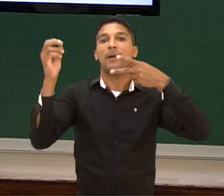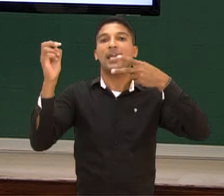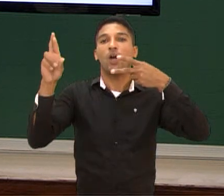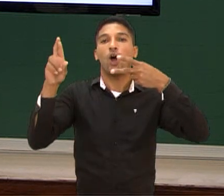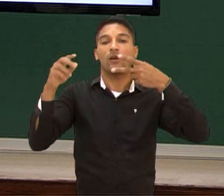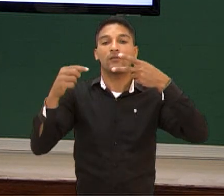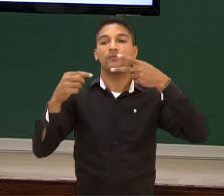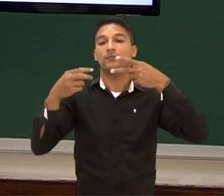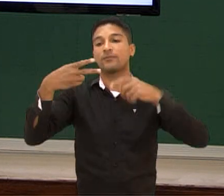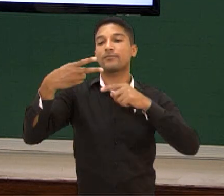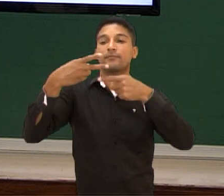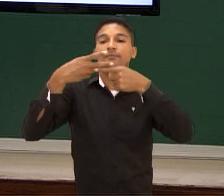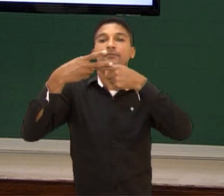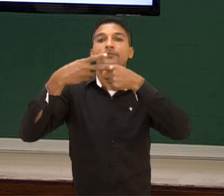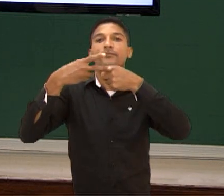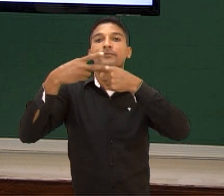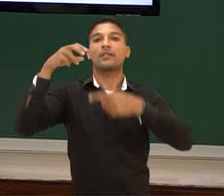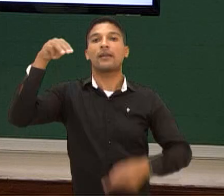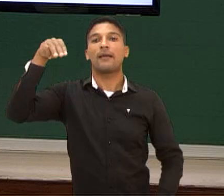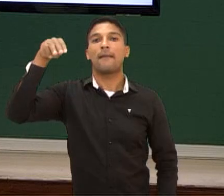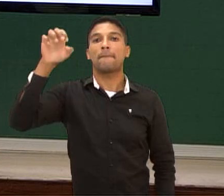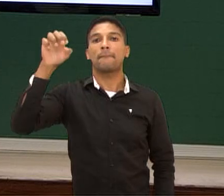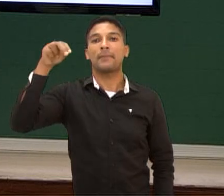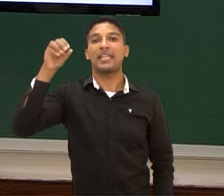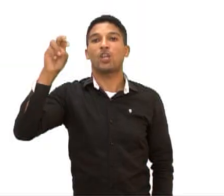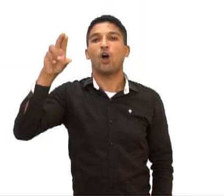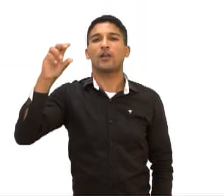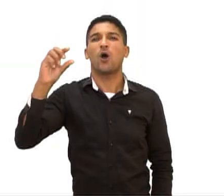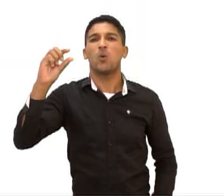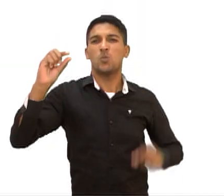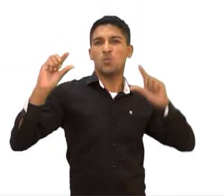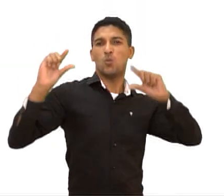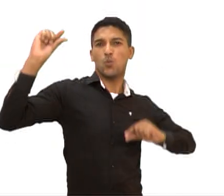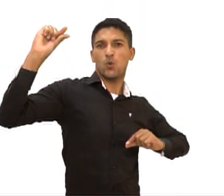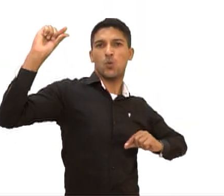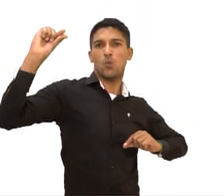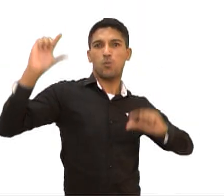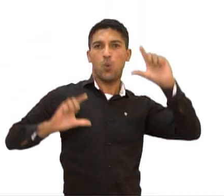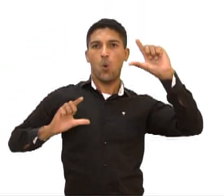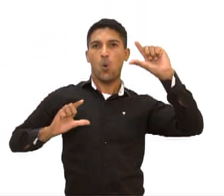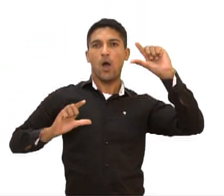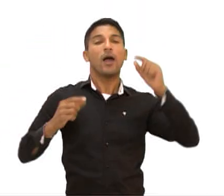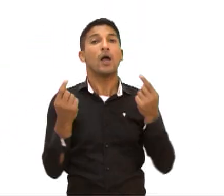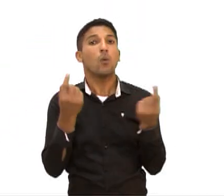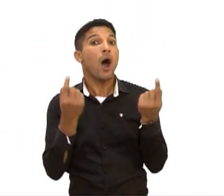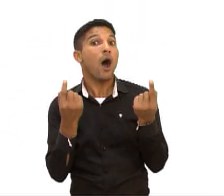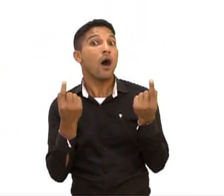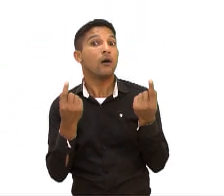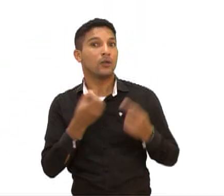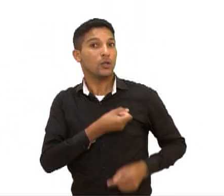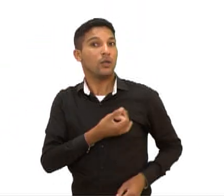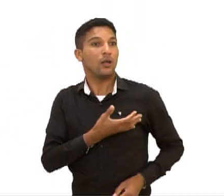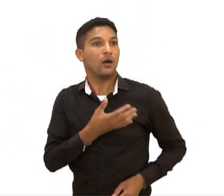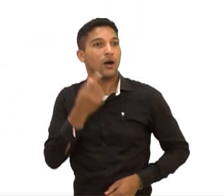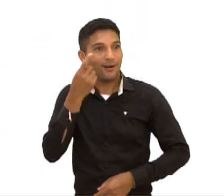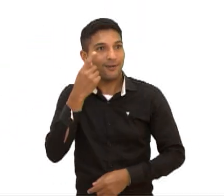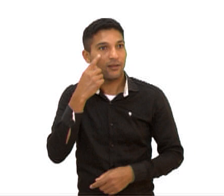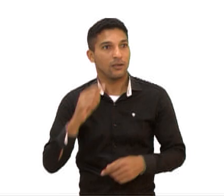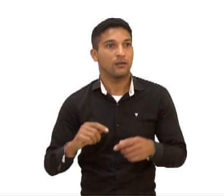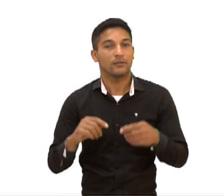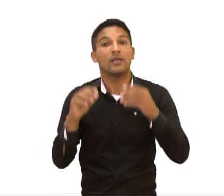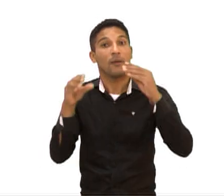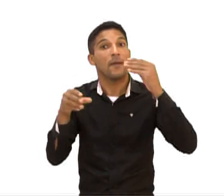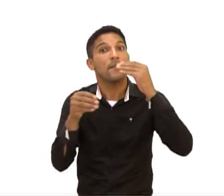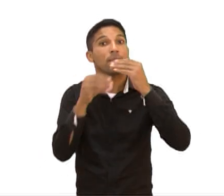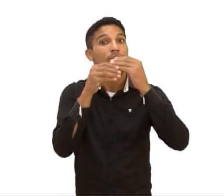ele é maior ou menor que 0,005? Ou seja, 5 centésimos ou 5 milésimos. Aqui é a letra